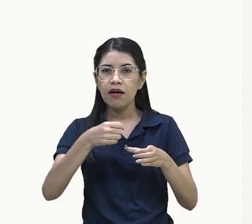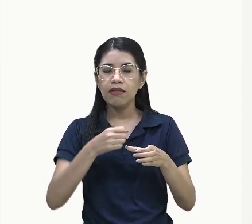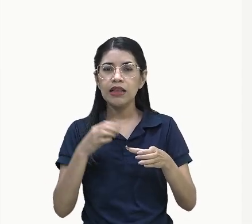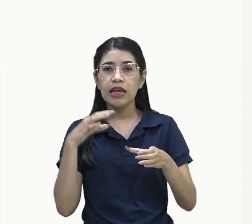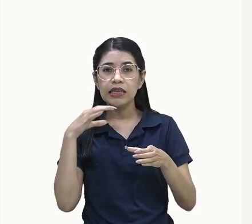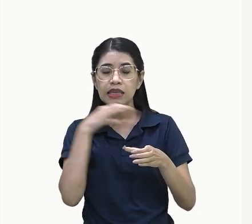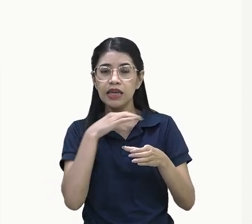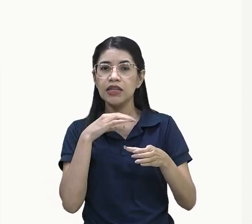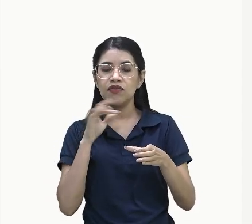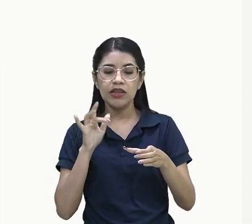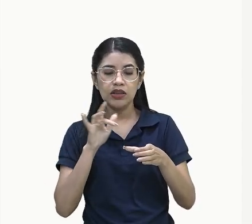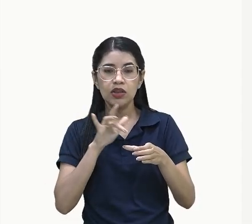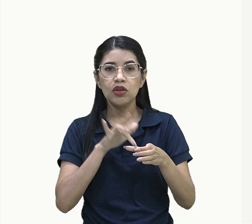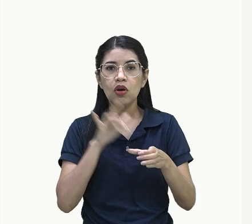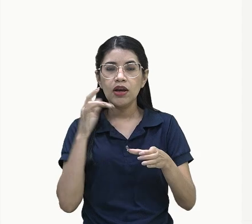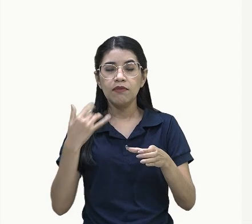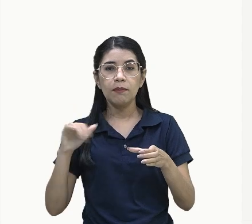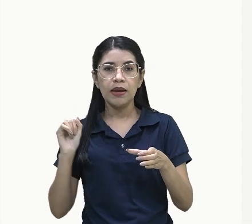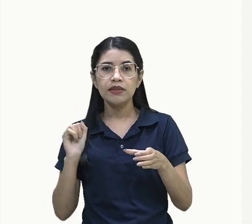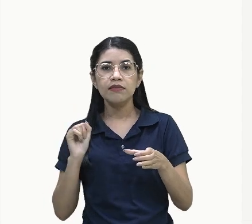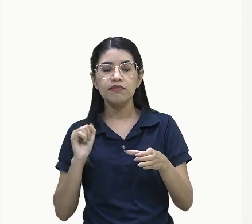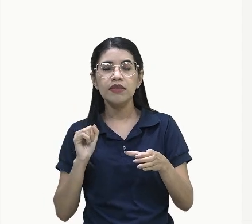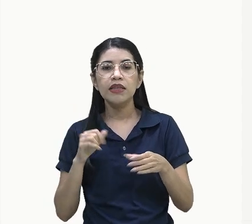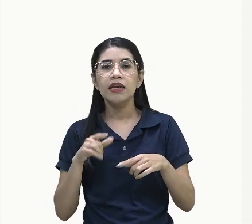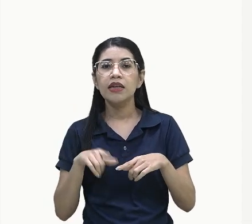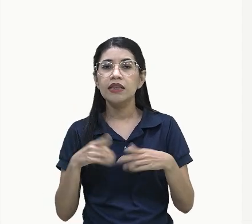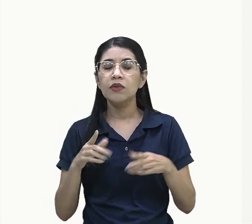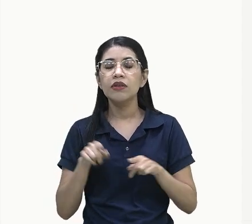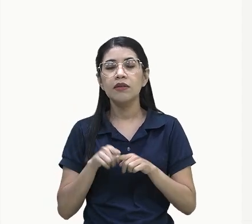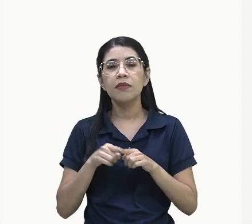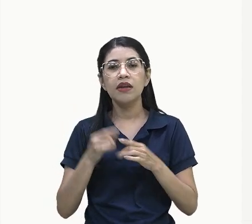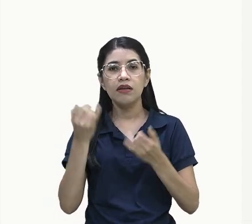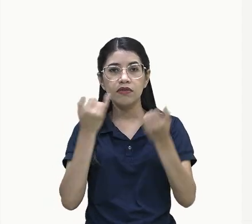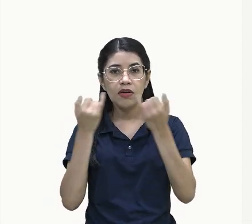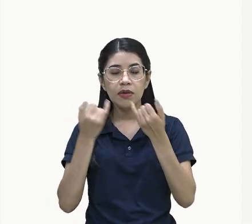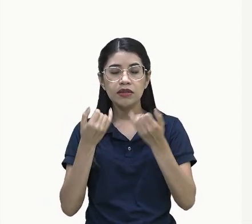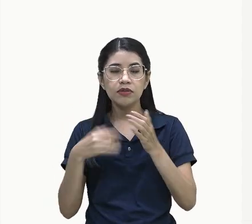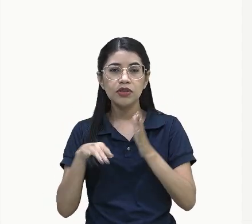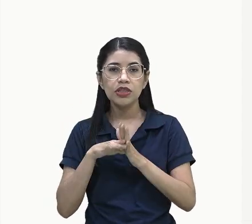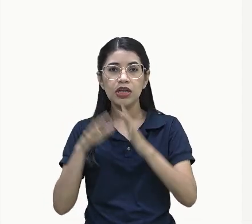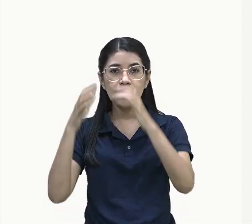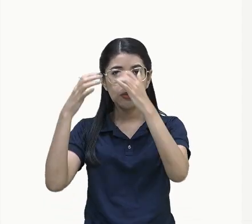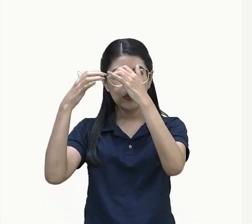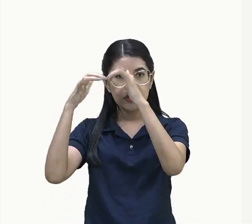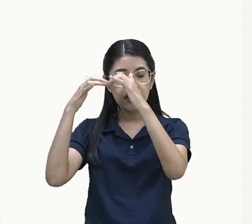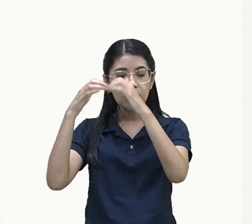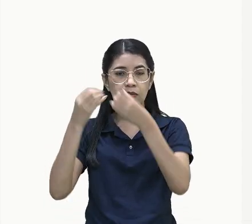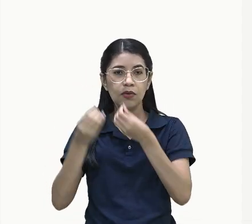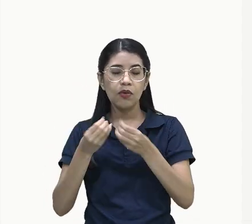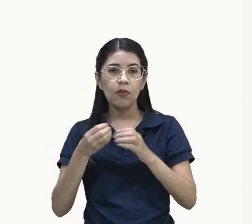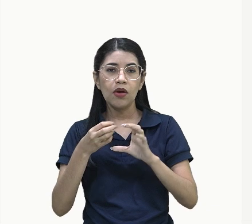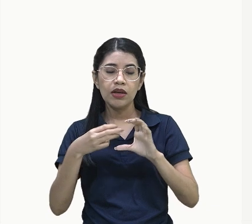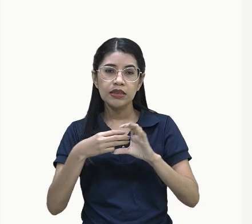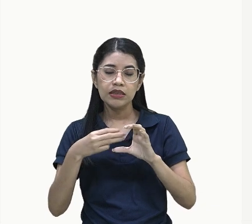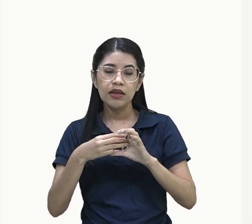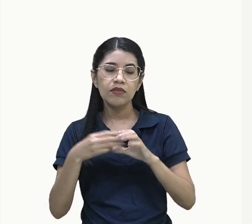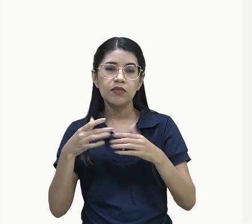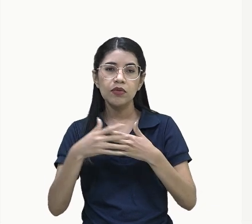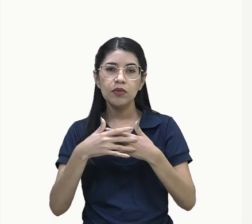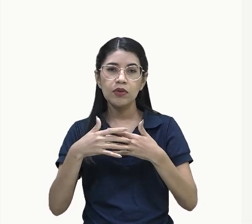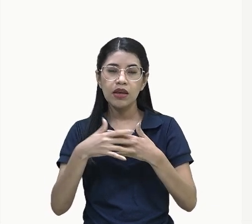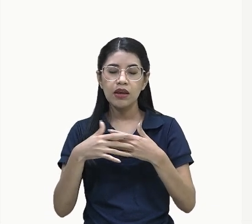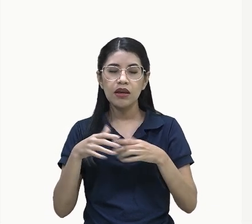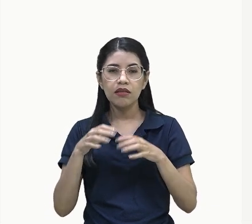ponta do dedo. Então, essa informação ela vai ser passada através das células nervosas até a medula espinhal, que